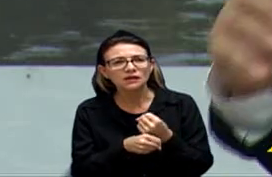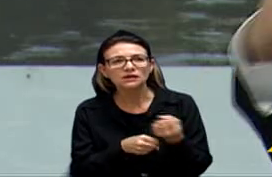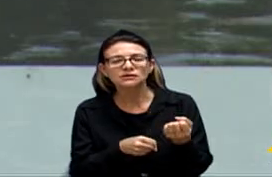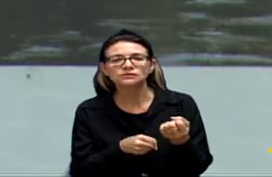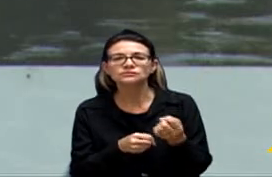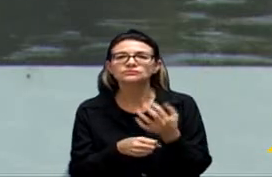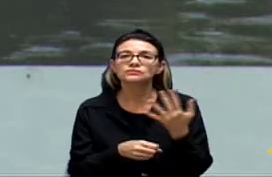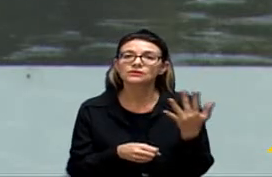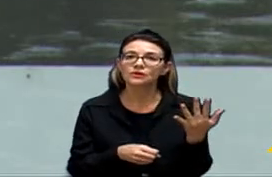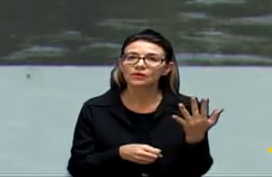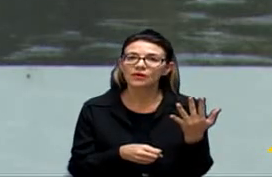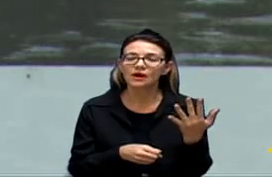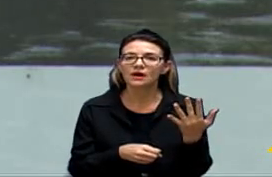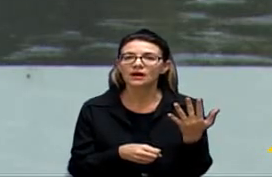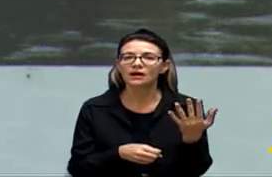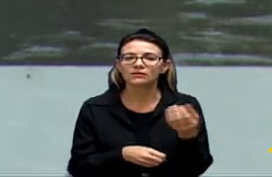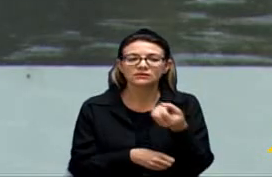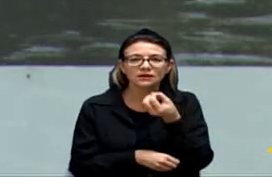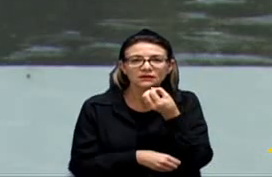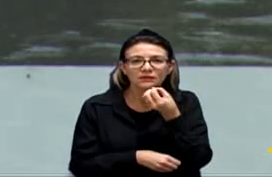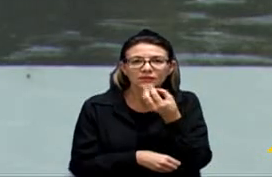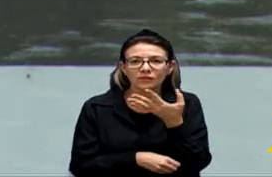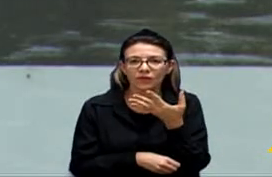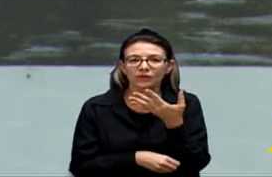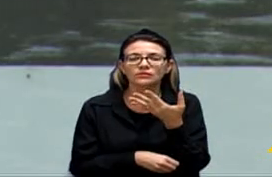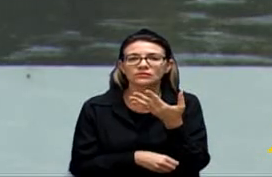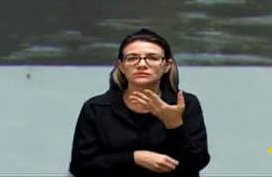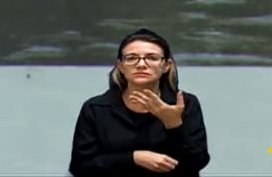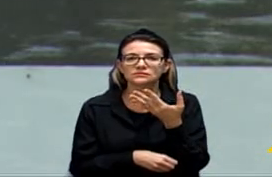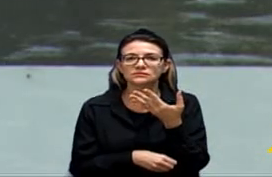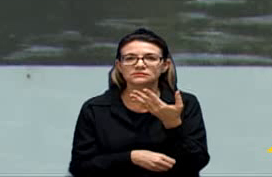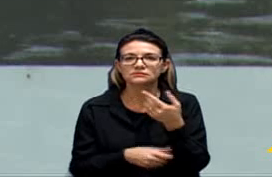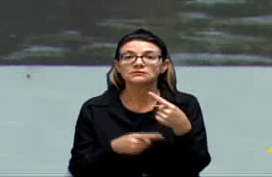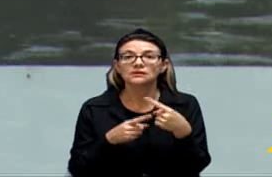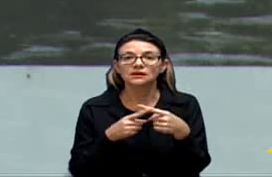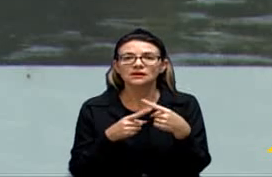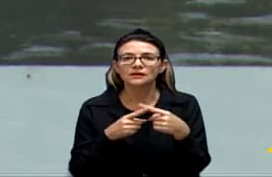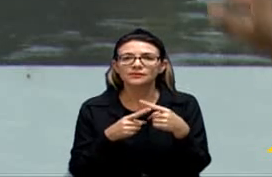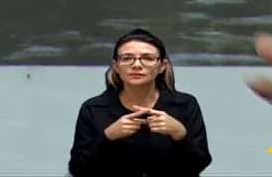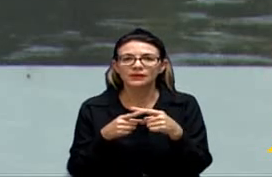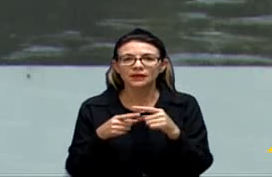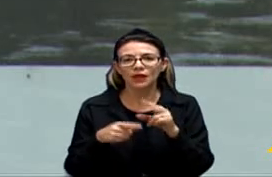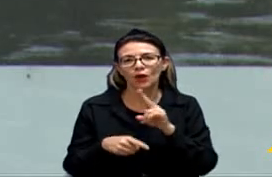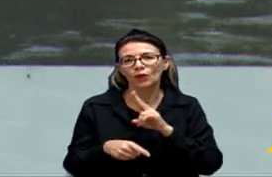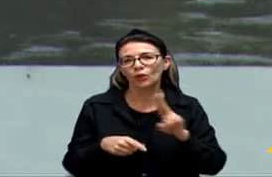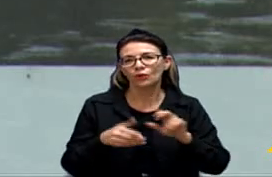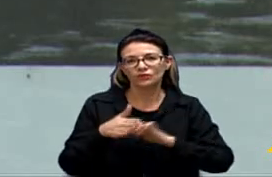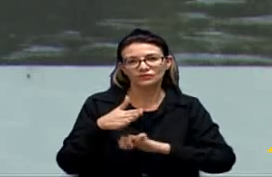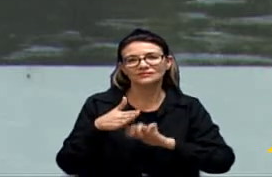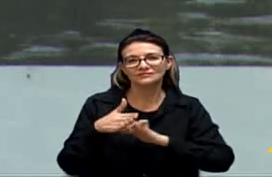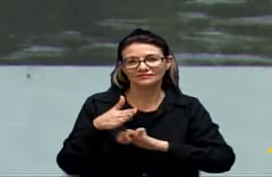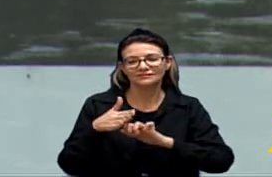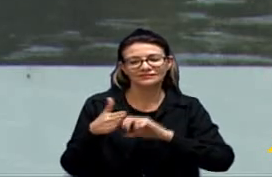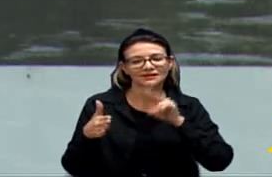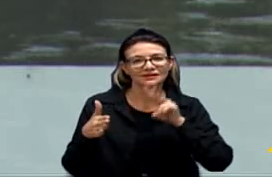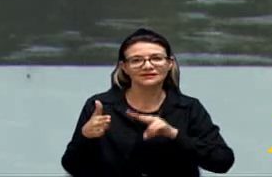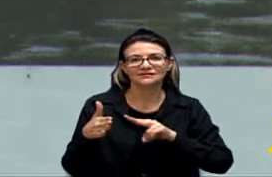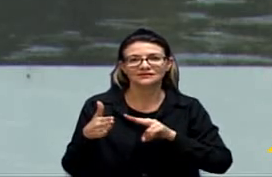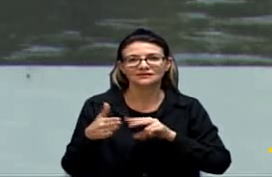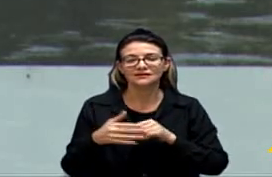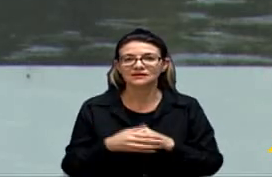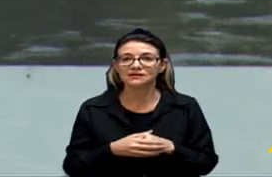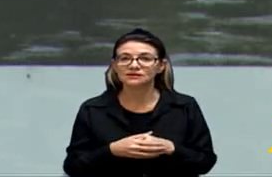eh lataria boa porque a empresa que é vista então não deveria não poderia ser diferente com as motocicleta